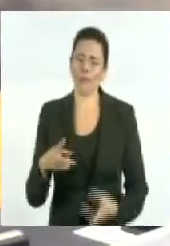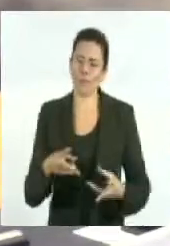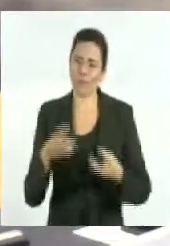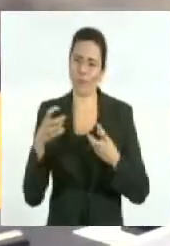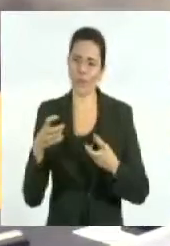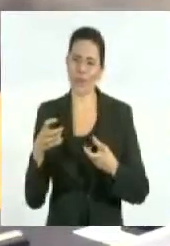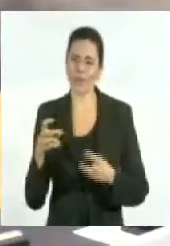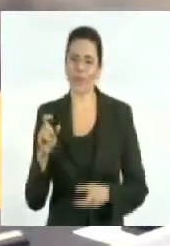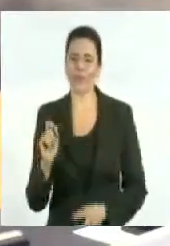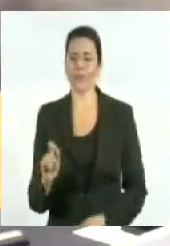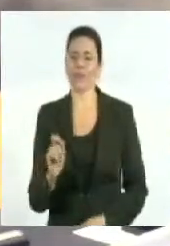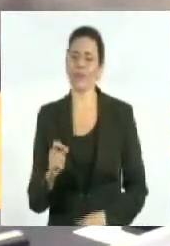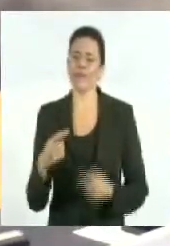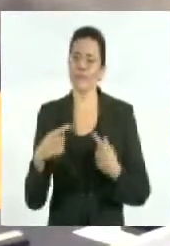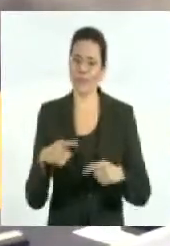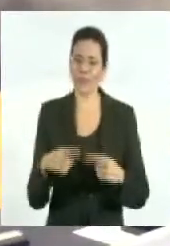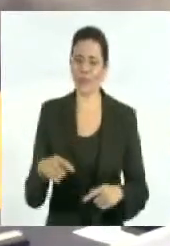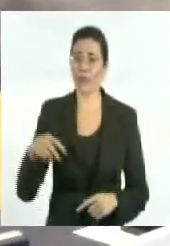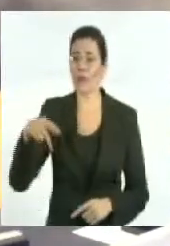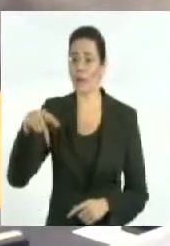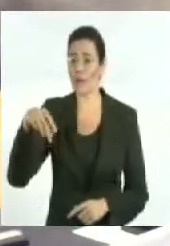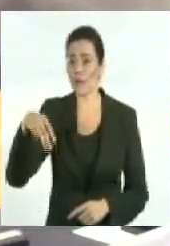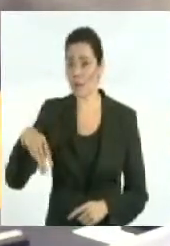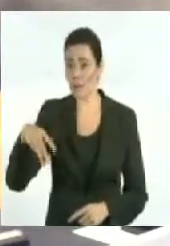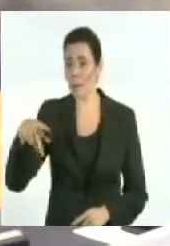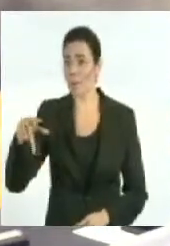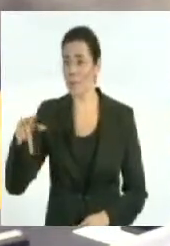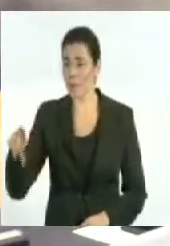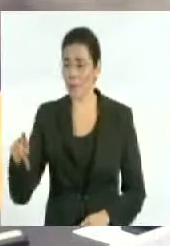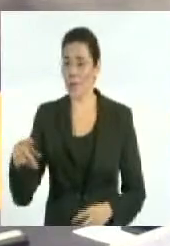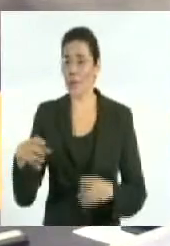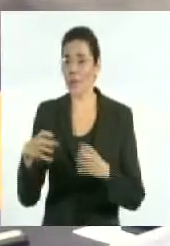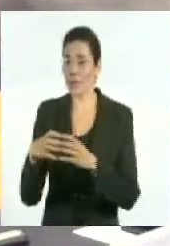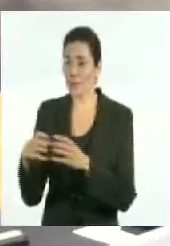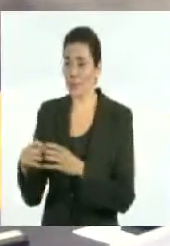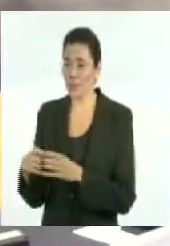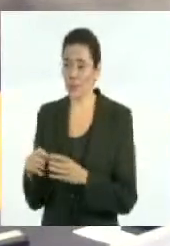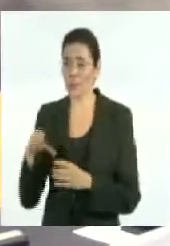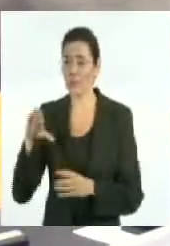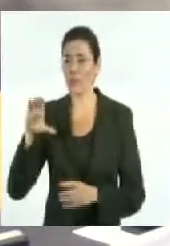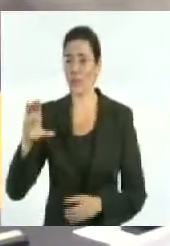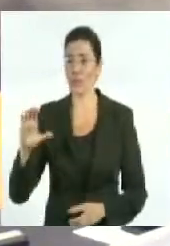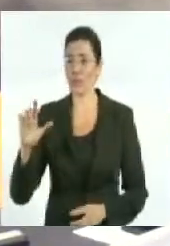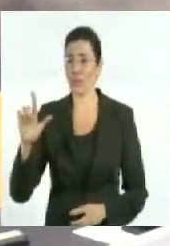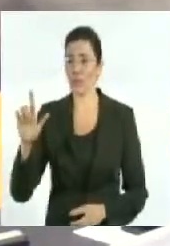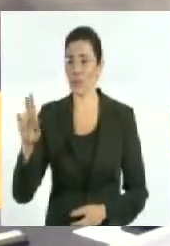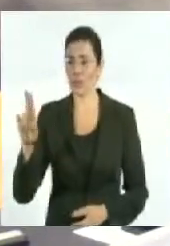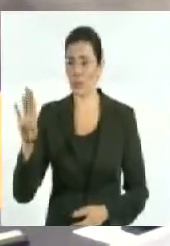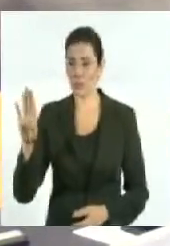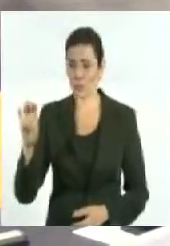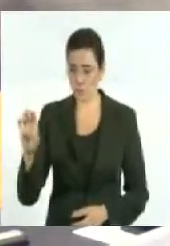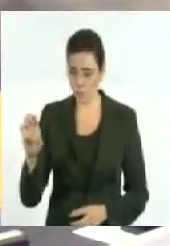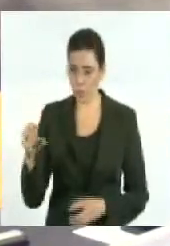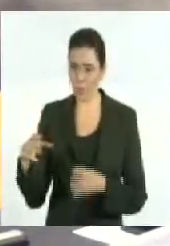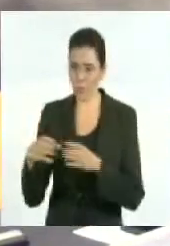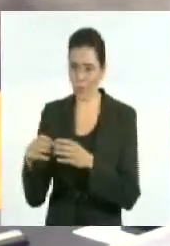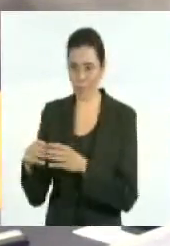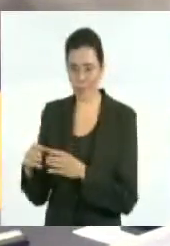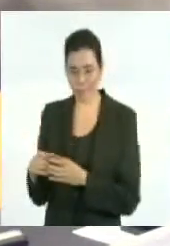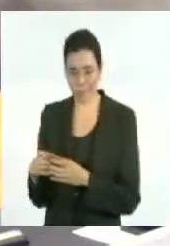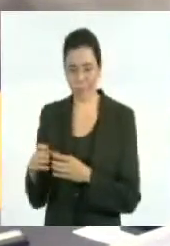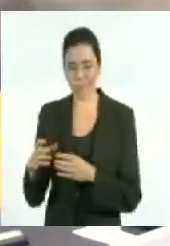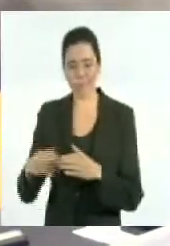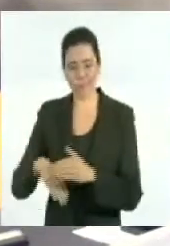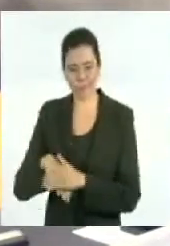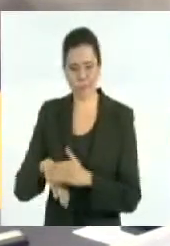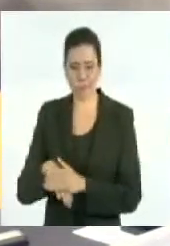dos clubes, que foi aprovado pelo Congresso Nacional. Salvo engano, ela não foi muito boa para times menores. Eu não